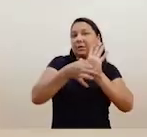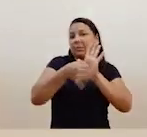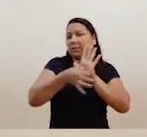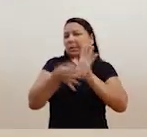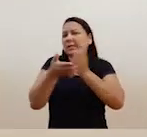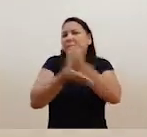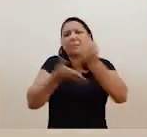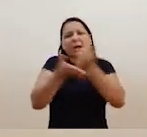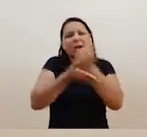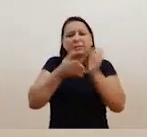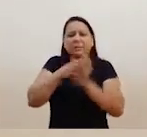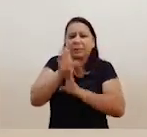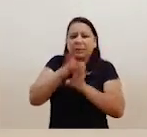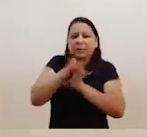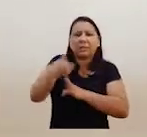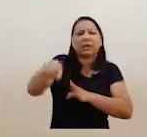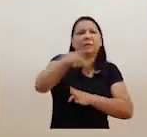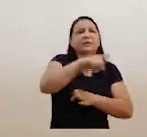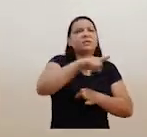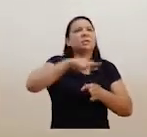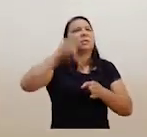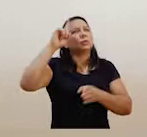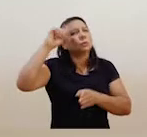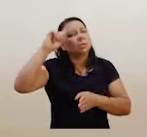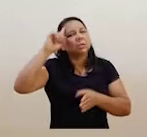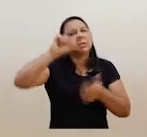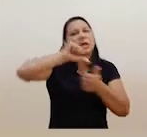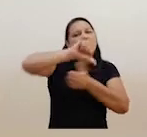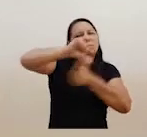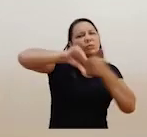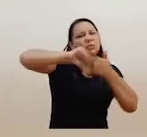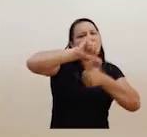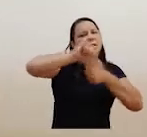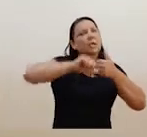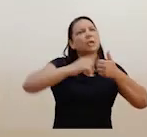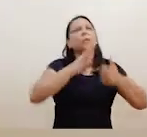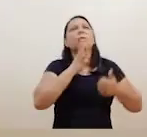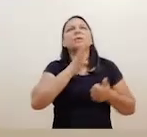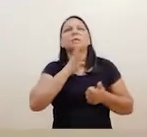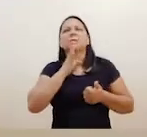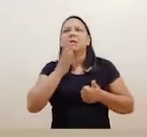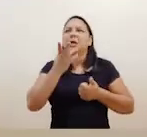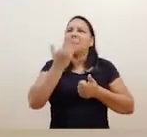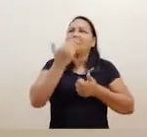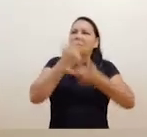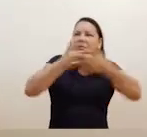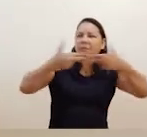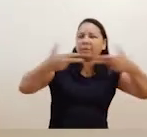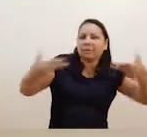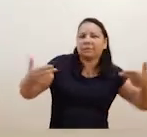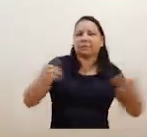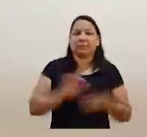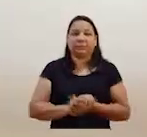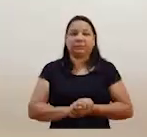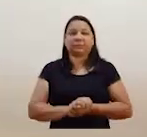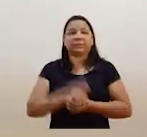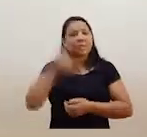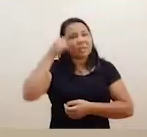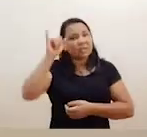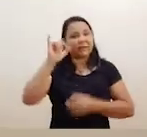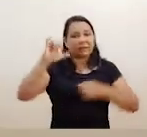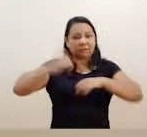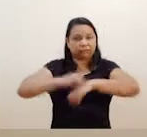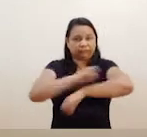pessoal, pensando nessas duas situações, eu venho trazer aqui algumas dicas super básicas que vocês podem incluir no seu dia a dia para promover o seu